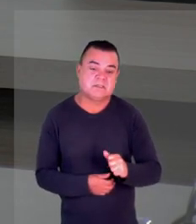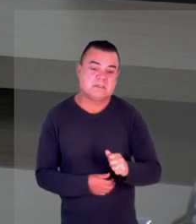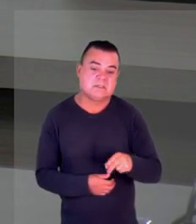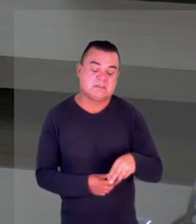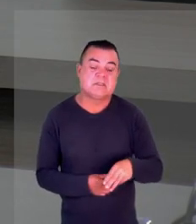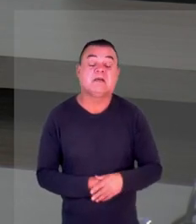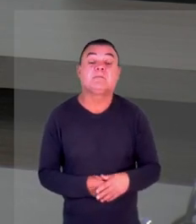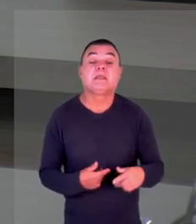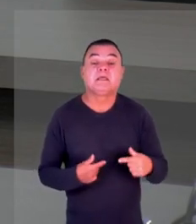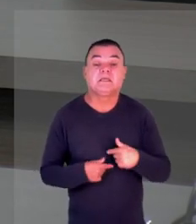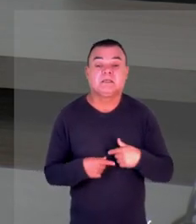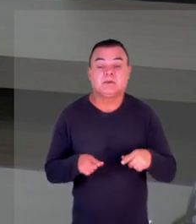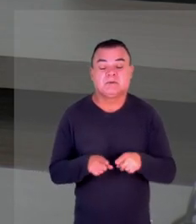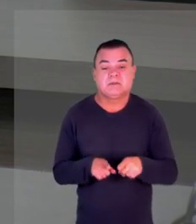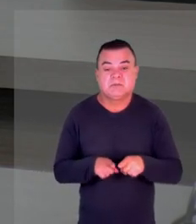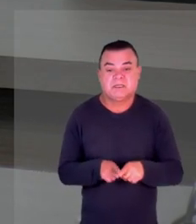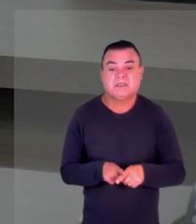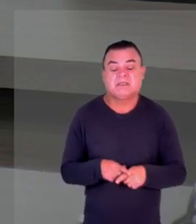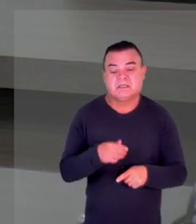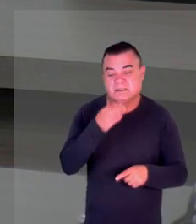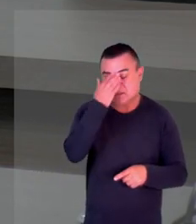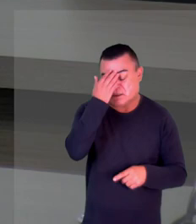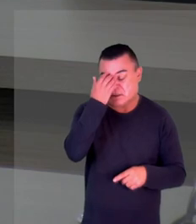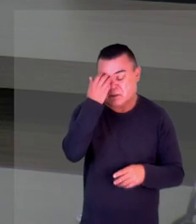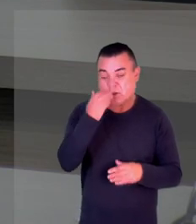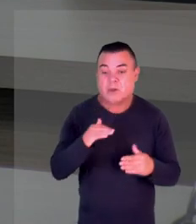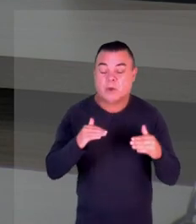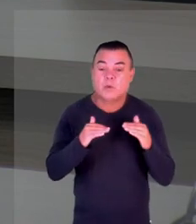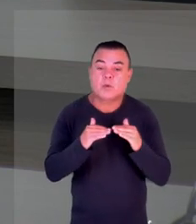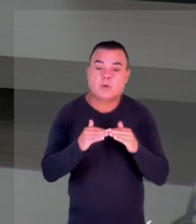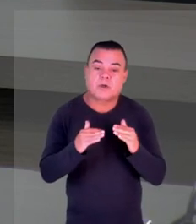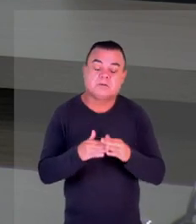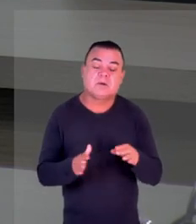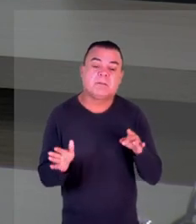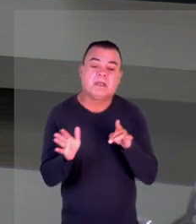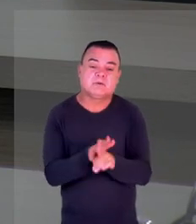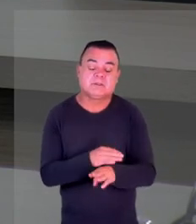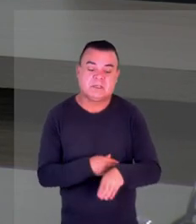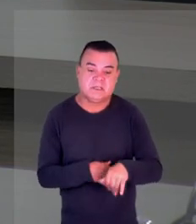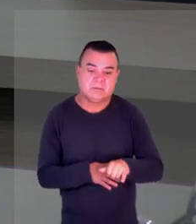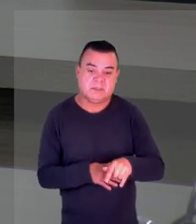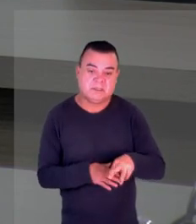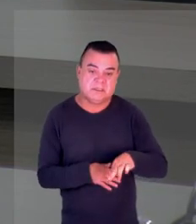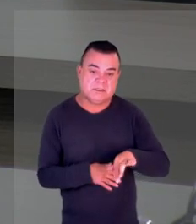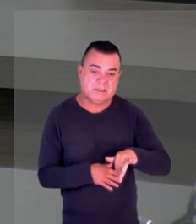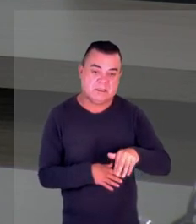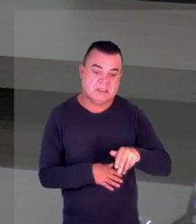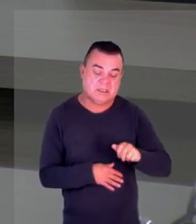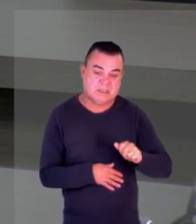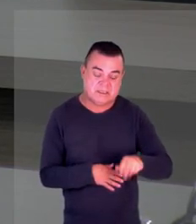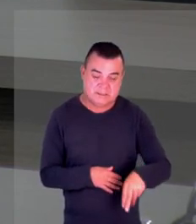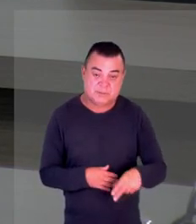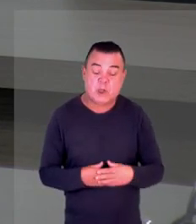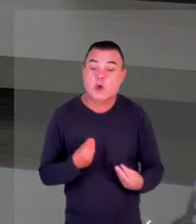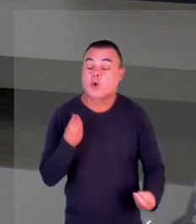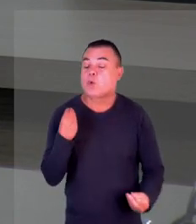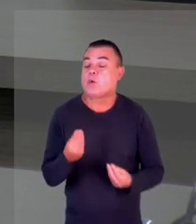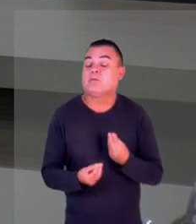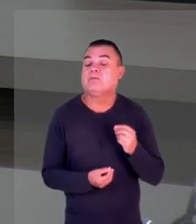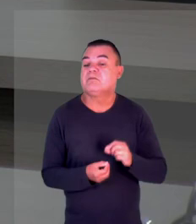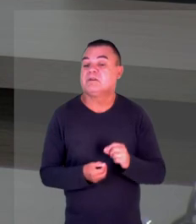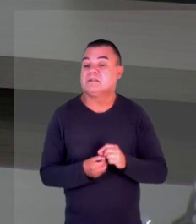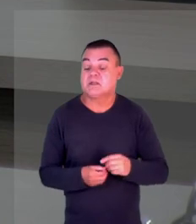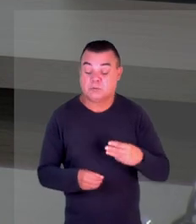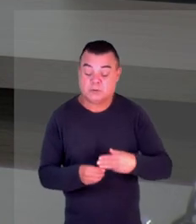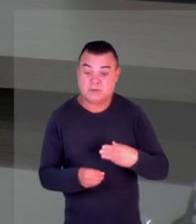aí a pergunta da da miram né com relação a essa assim como como fazer com que os municípios cumpram